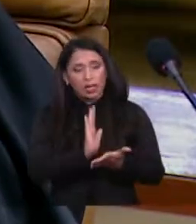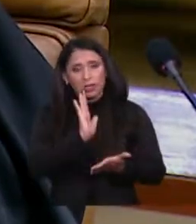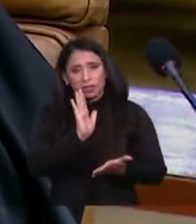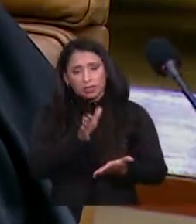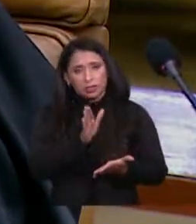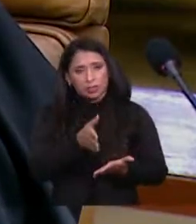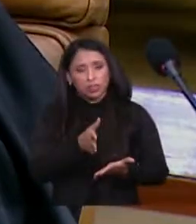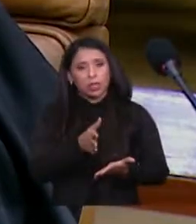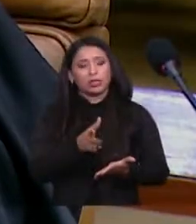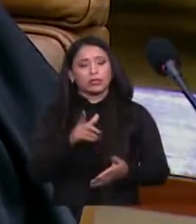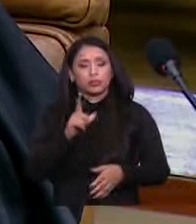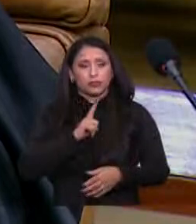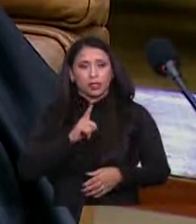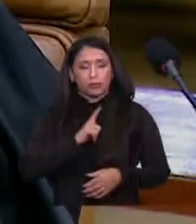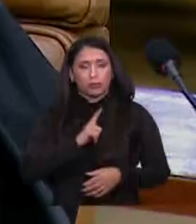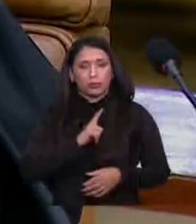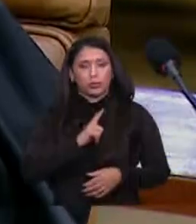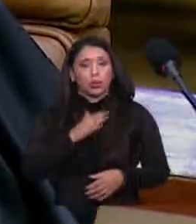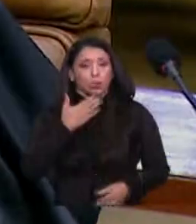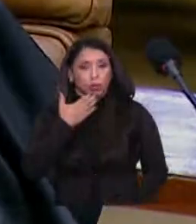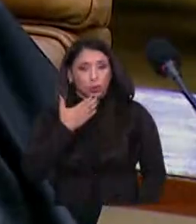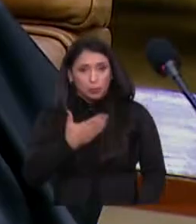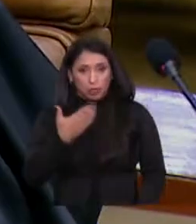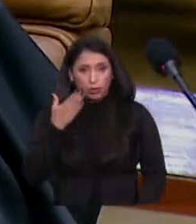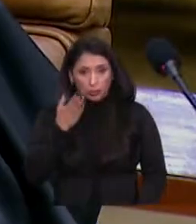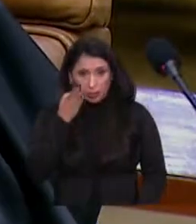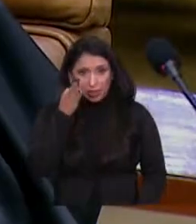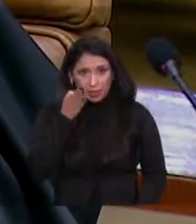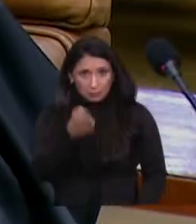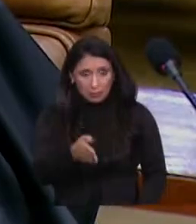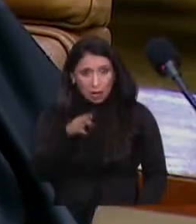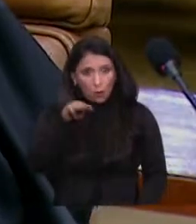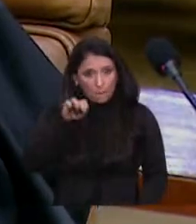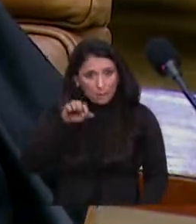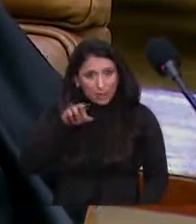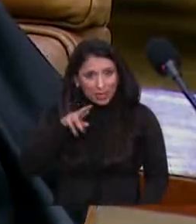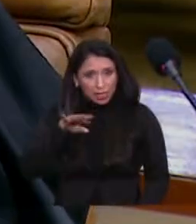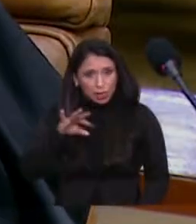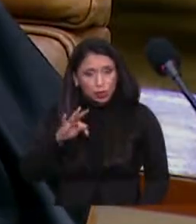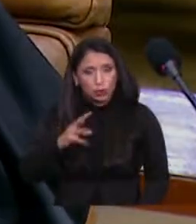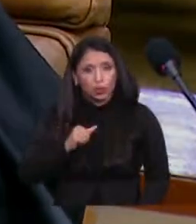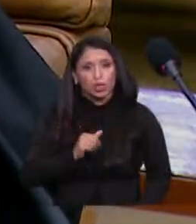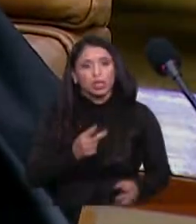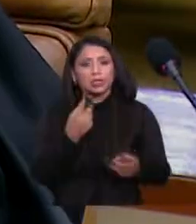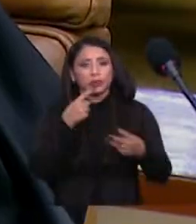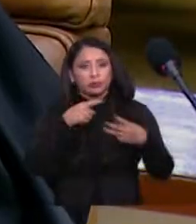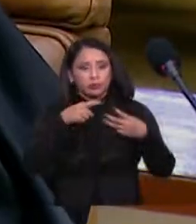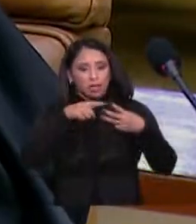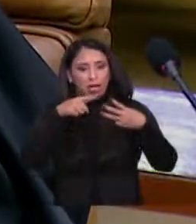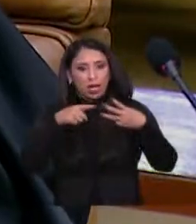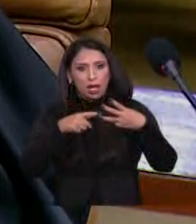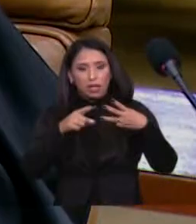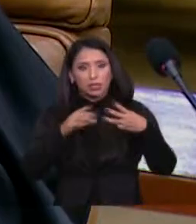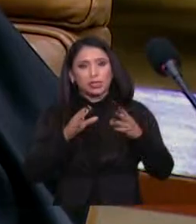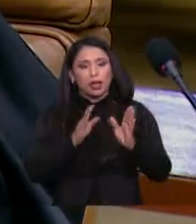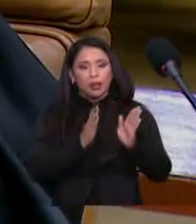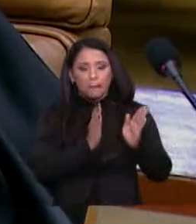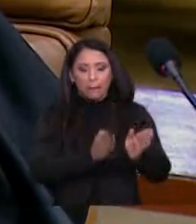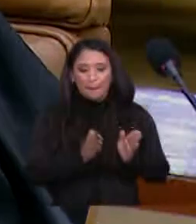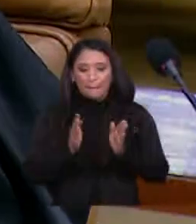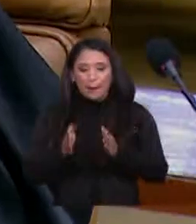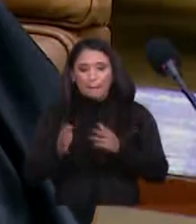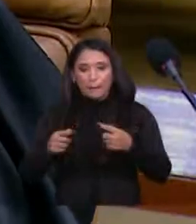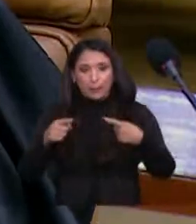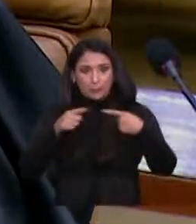tocante é um mérito conforme o jovem era dito e faço só essa remuneração são três blocos grandes blocos de